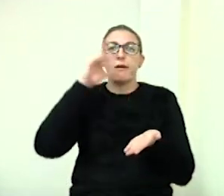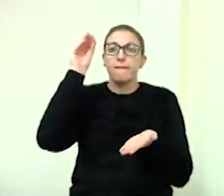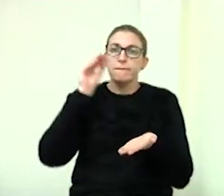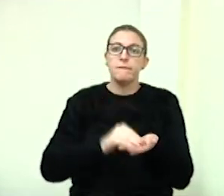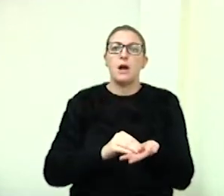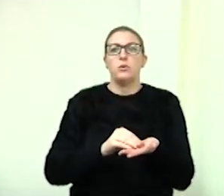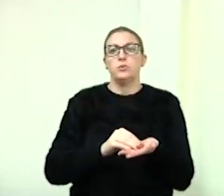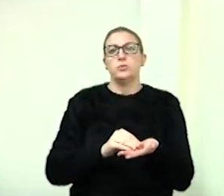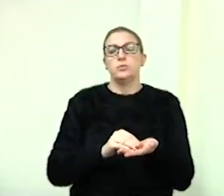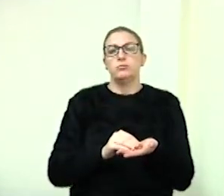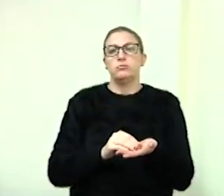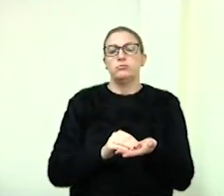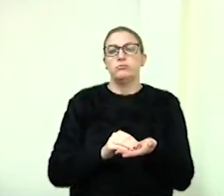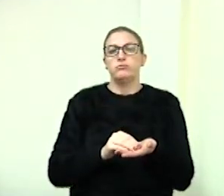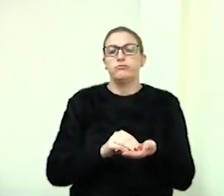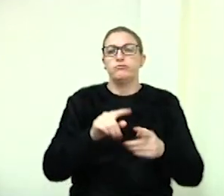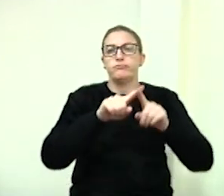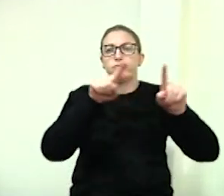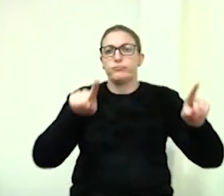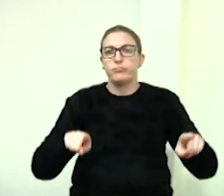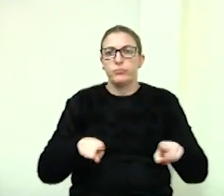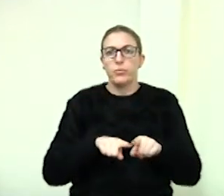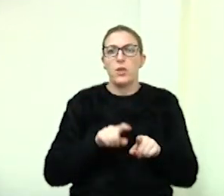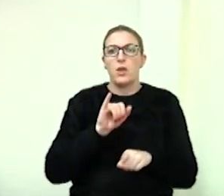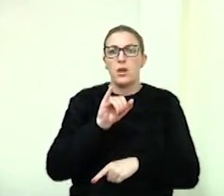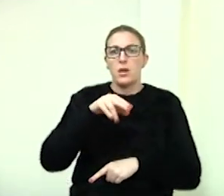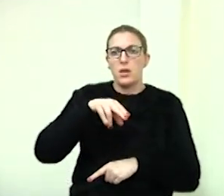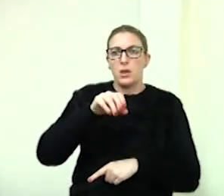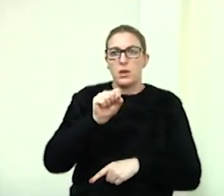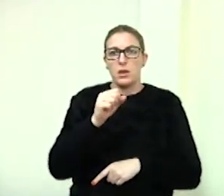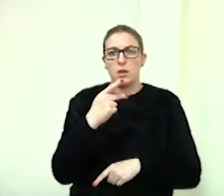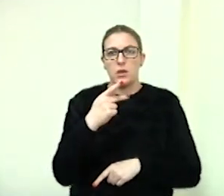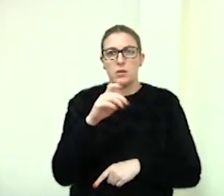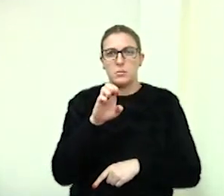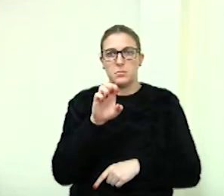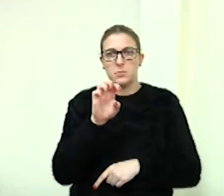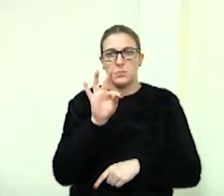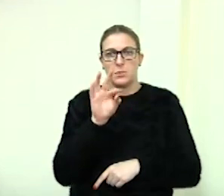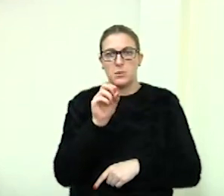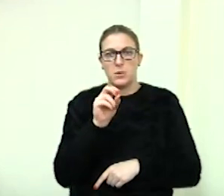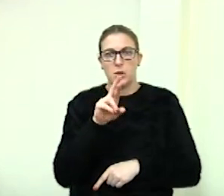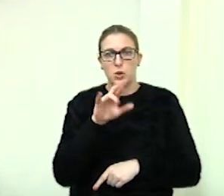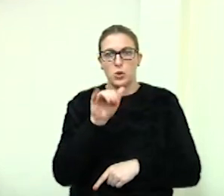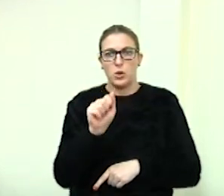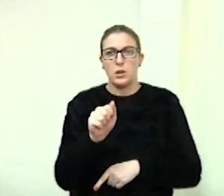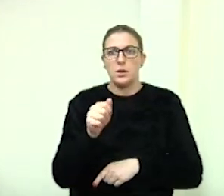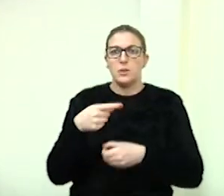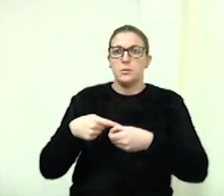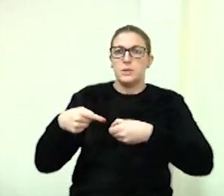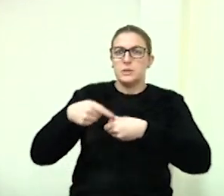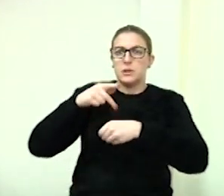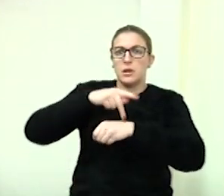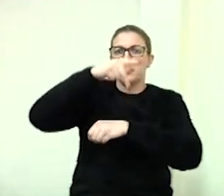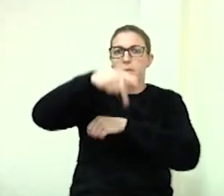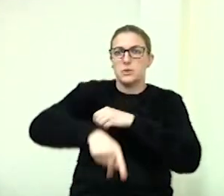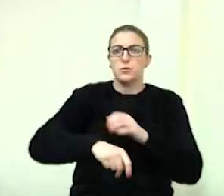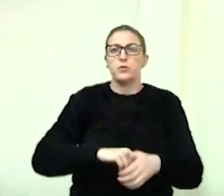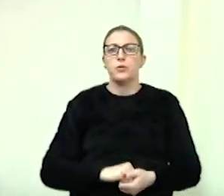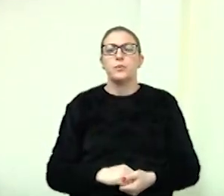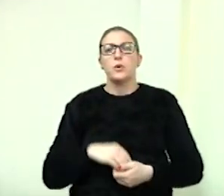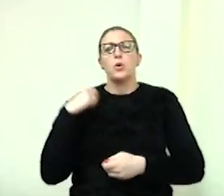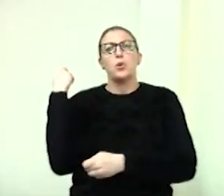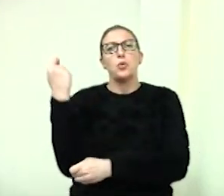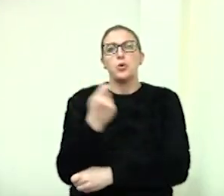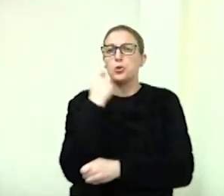ida da inspetoria veterinária para o município de Passo Fundo. Volto a reiterar, senhores, o Rio Grande do Sul, com certeza,